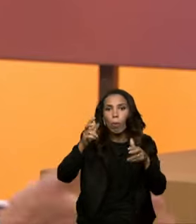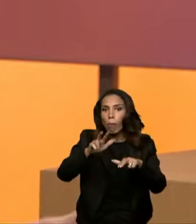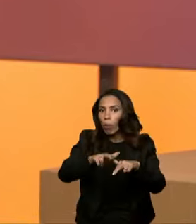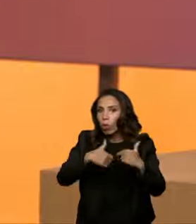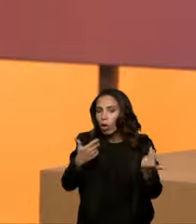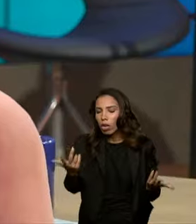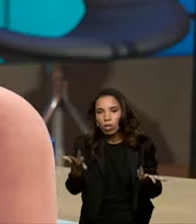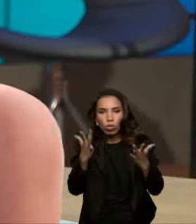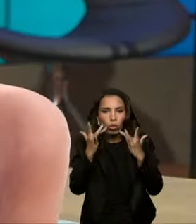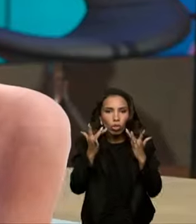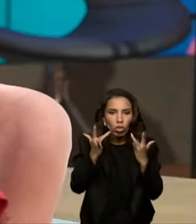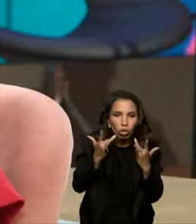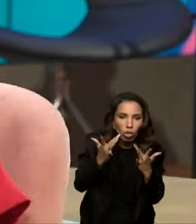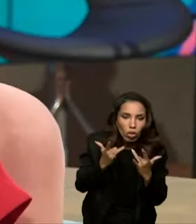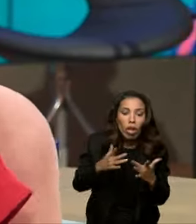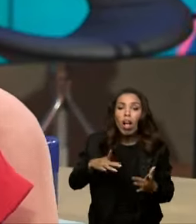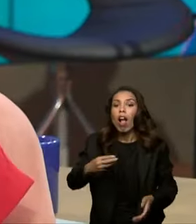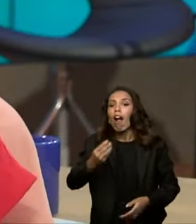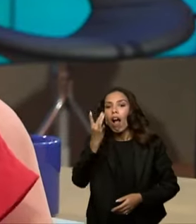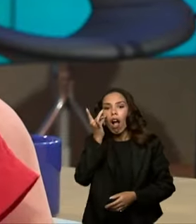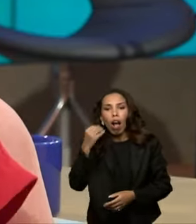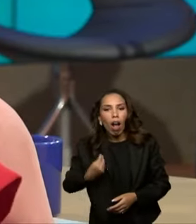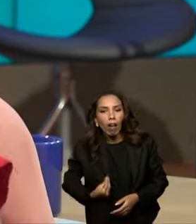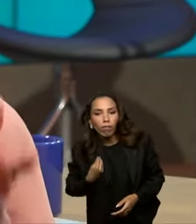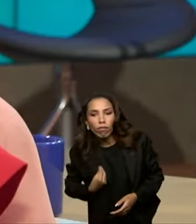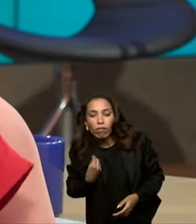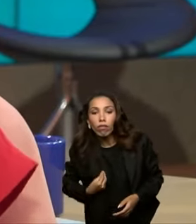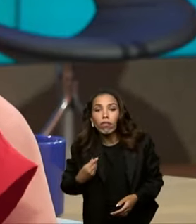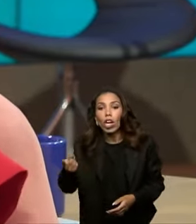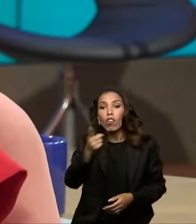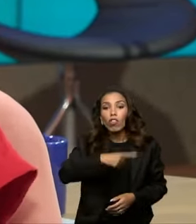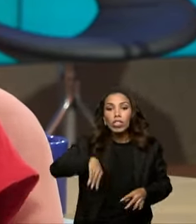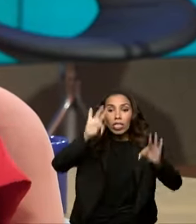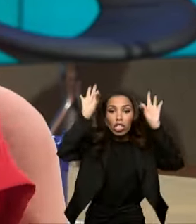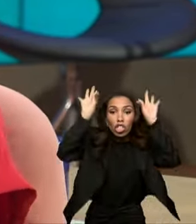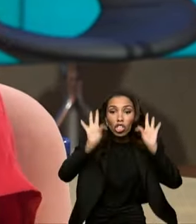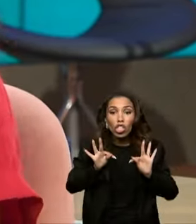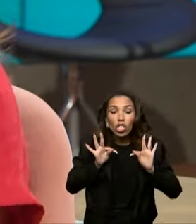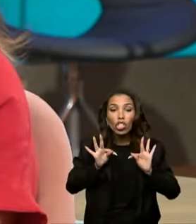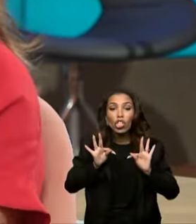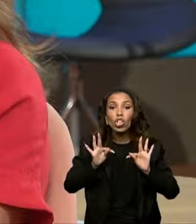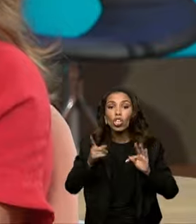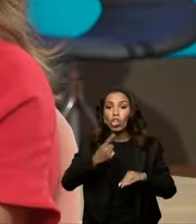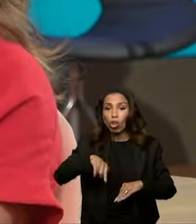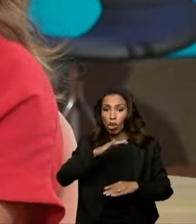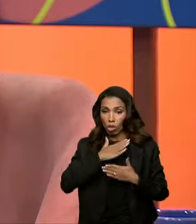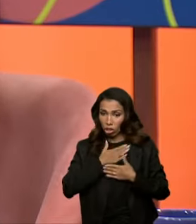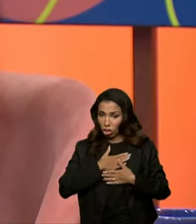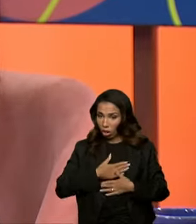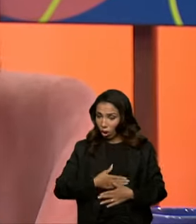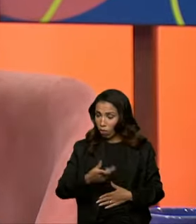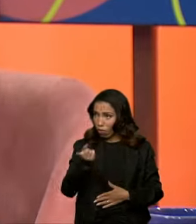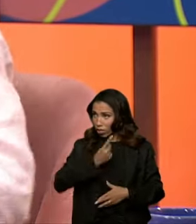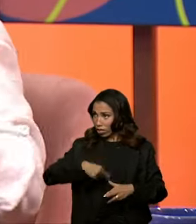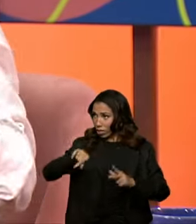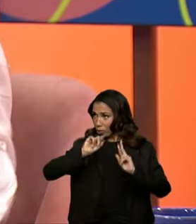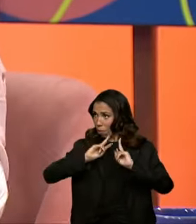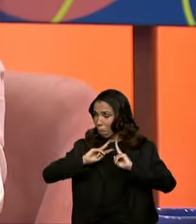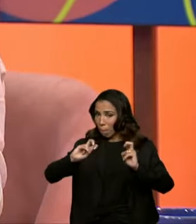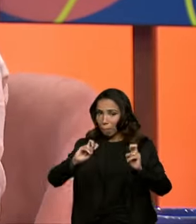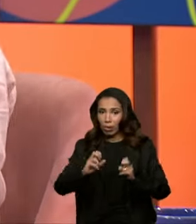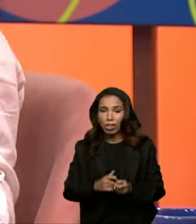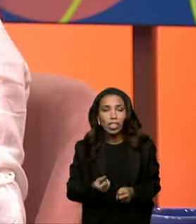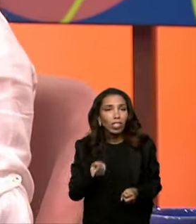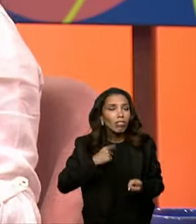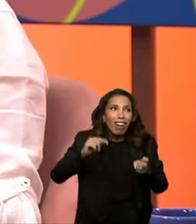Então, estamos trabalhando ao vivo e assim, vocês são testemunhas, a gente está aqui. A gente ficou calmíssimo, vocês repararam? Eu gostei de você. Eu já dei um...